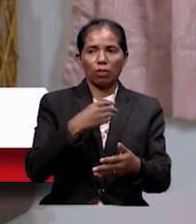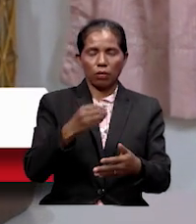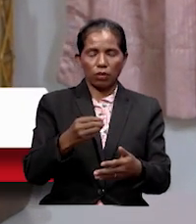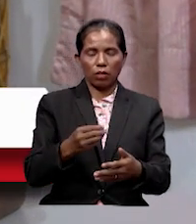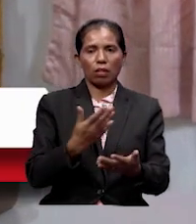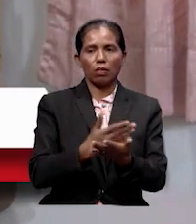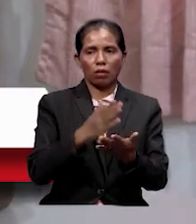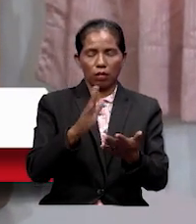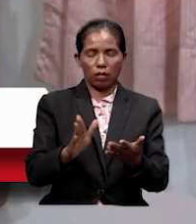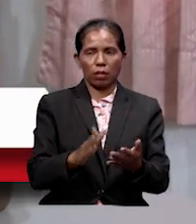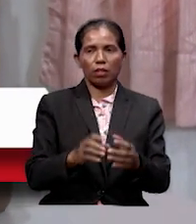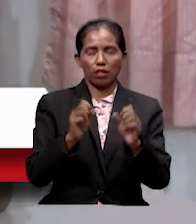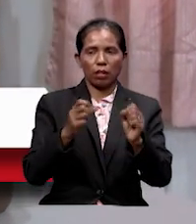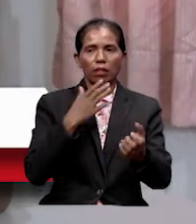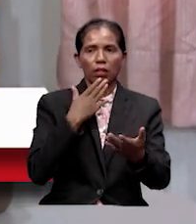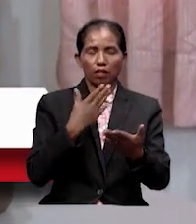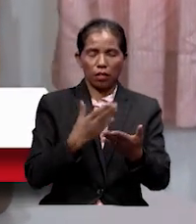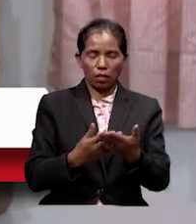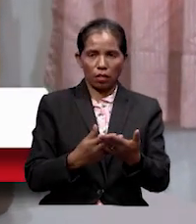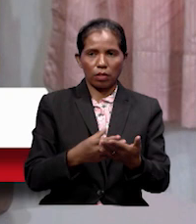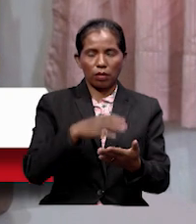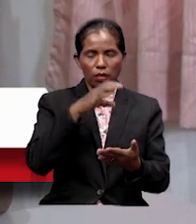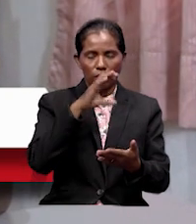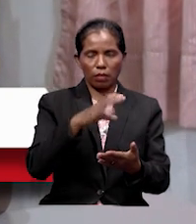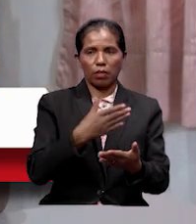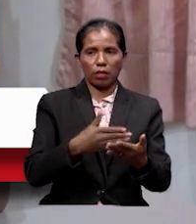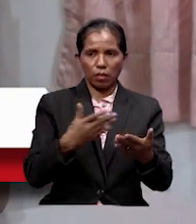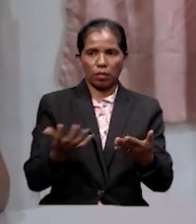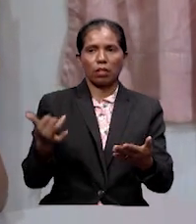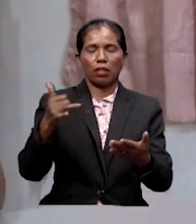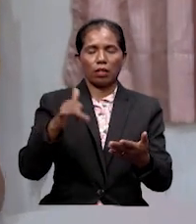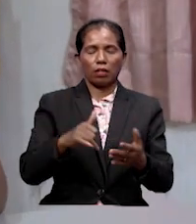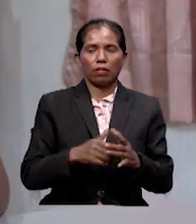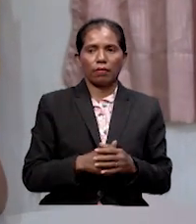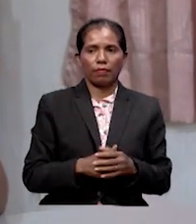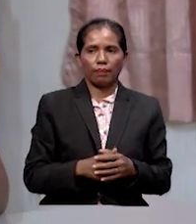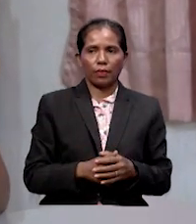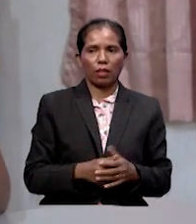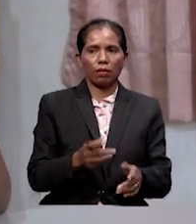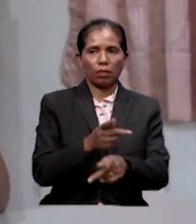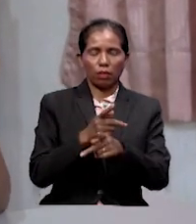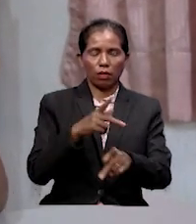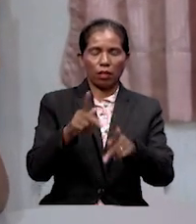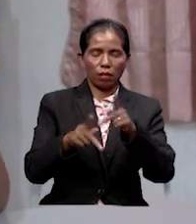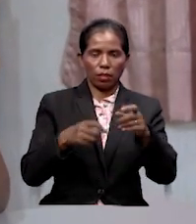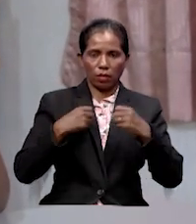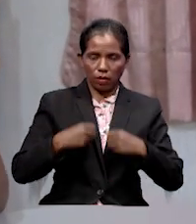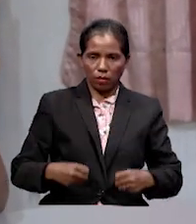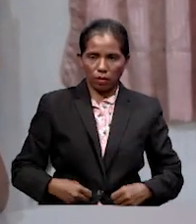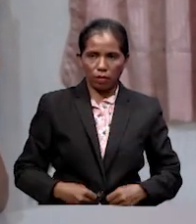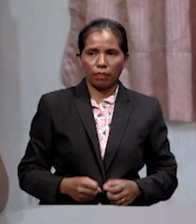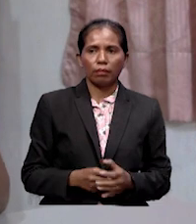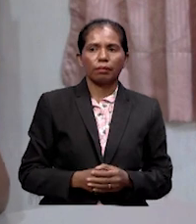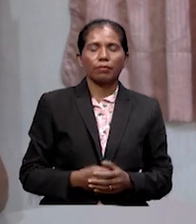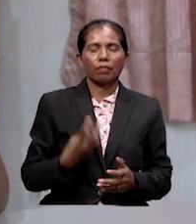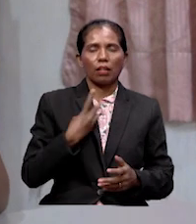importante quanto ni consumo produtos ruma que bem necessário básico sira nene para proteza consumidor ni saúde de tem